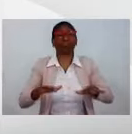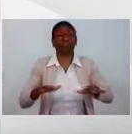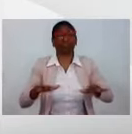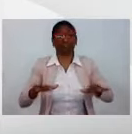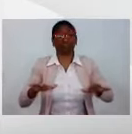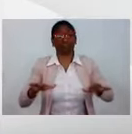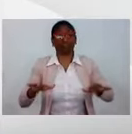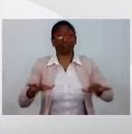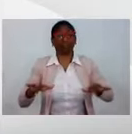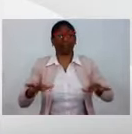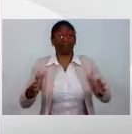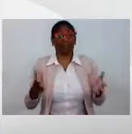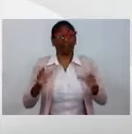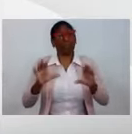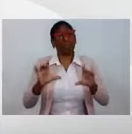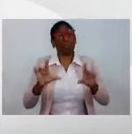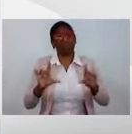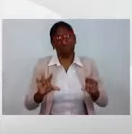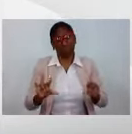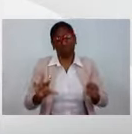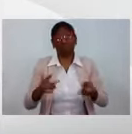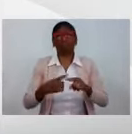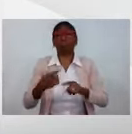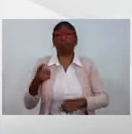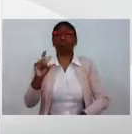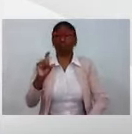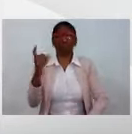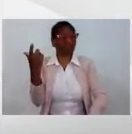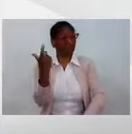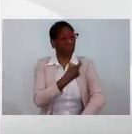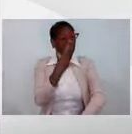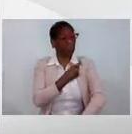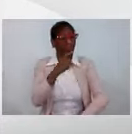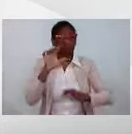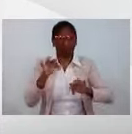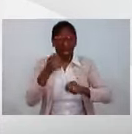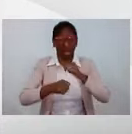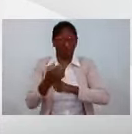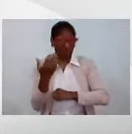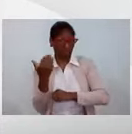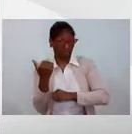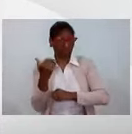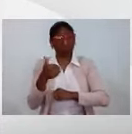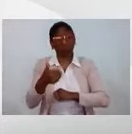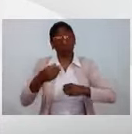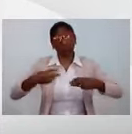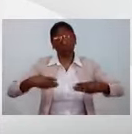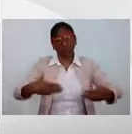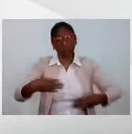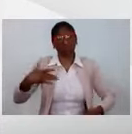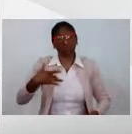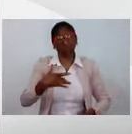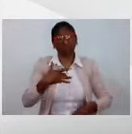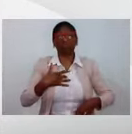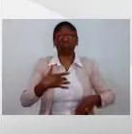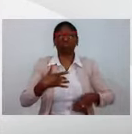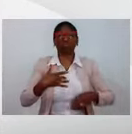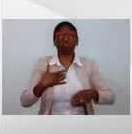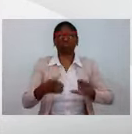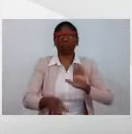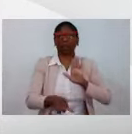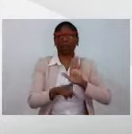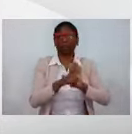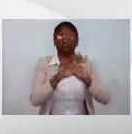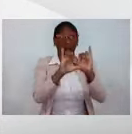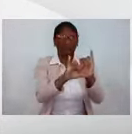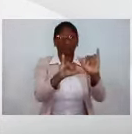uma demanda menor, né, desde a vacinação no final do ano passado, o Ministério da Saúde emitiu portaria